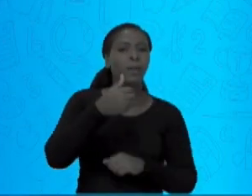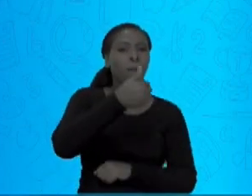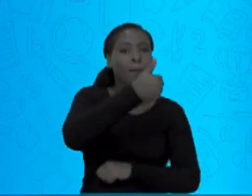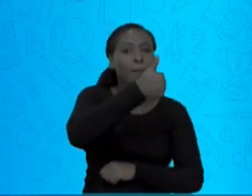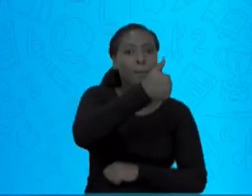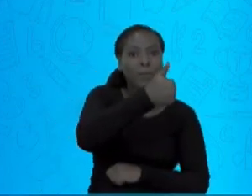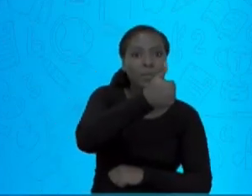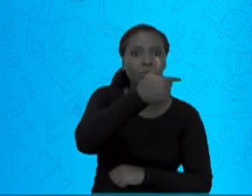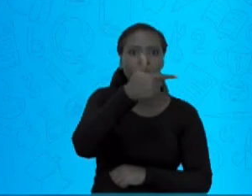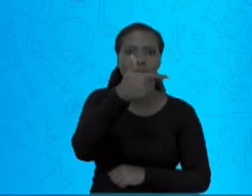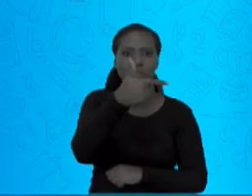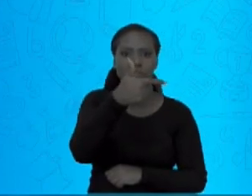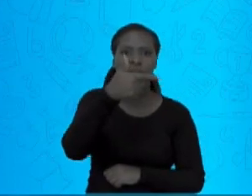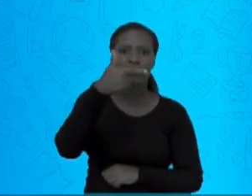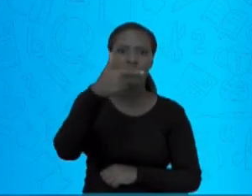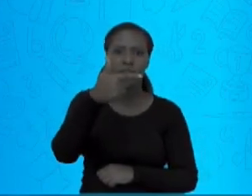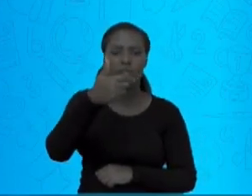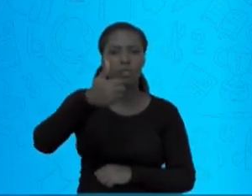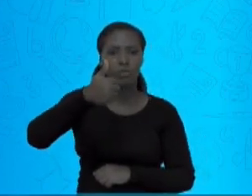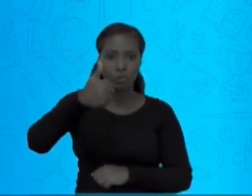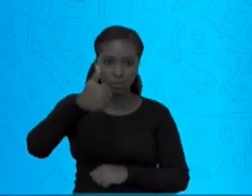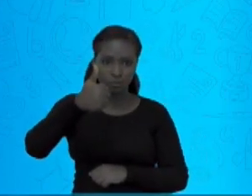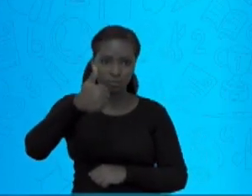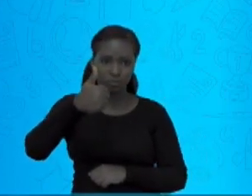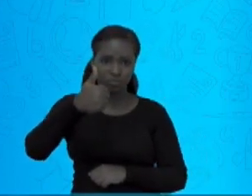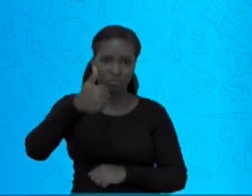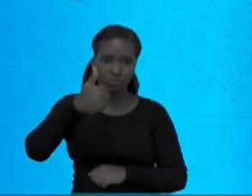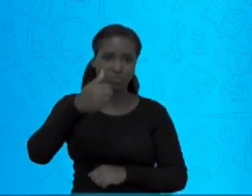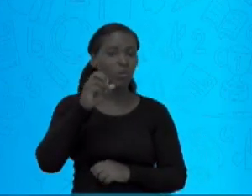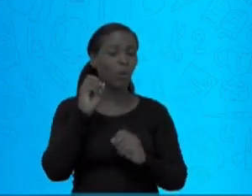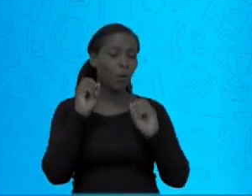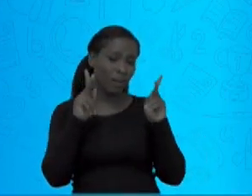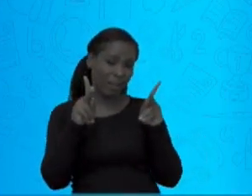1.221, ok? Então, pessoal,